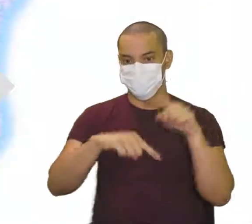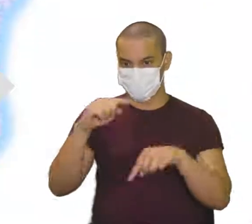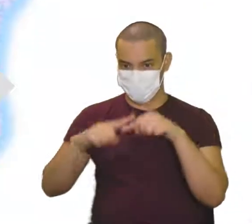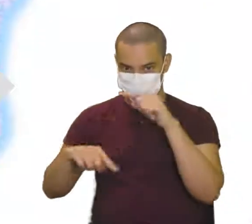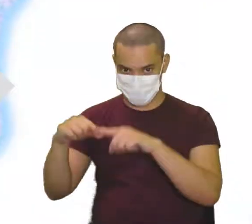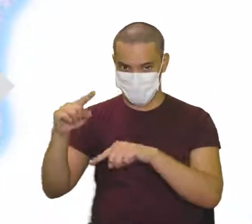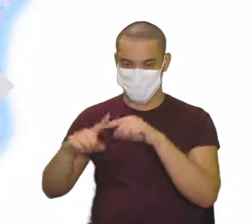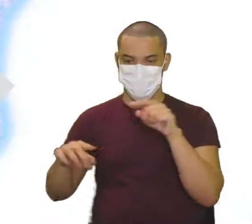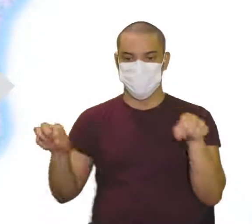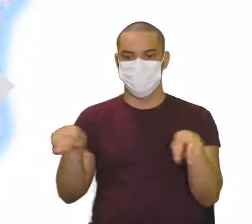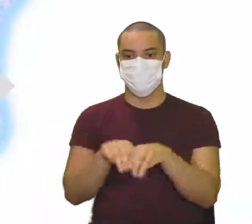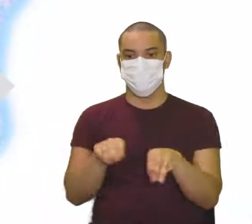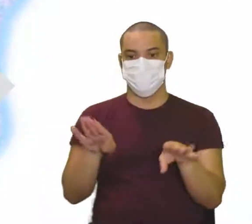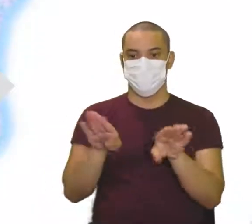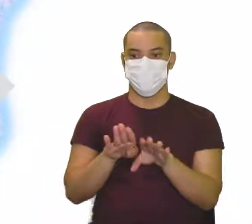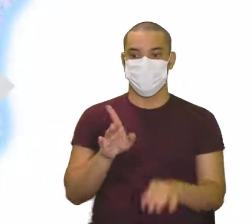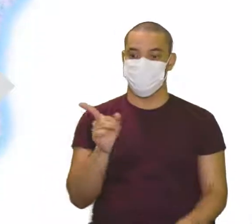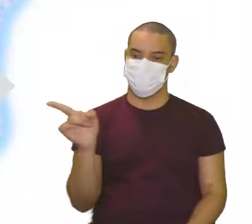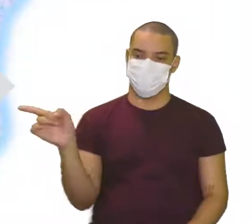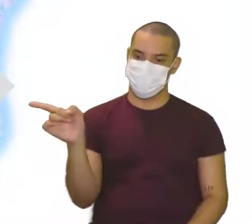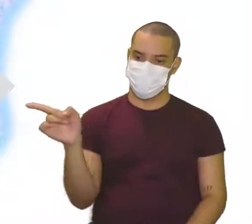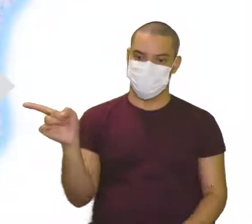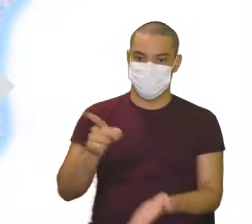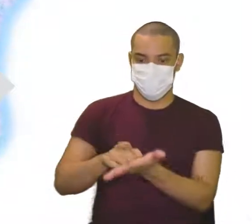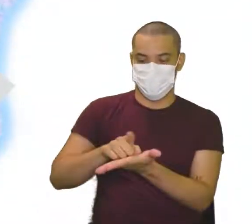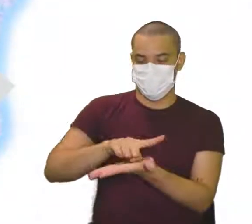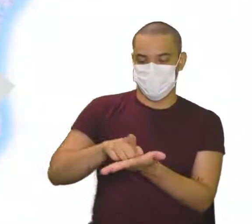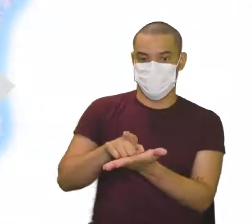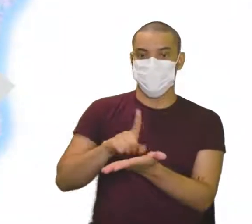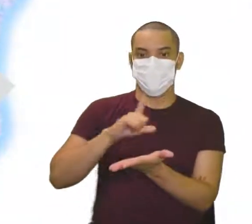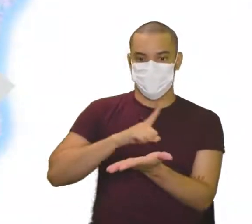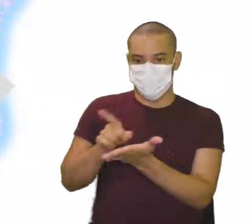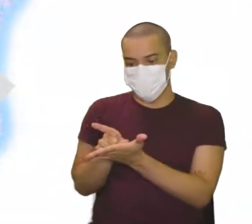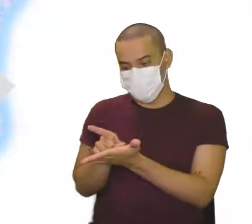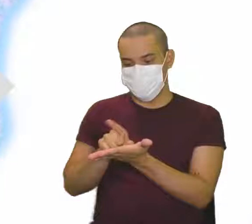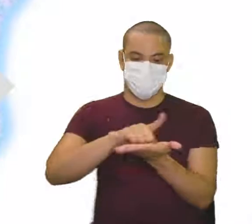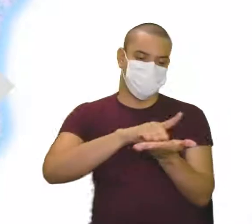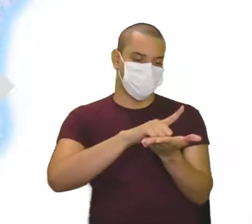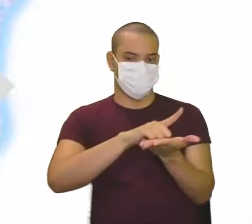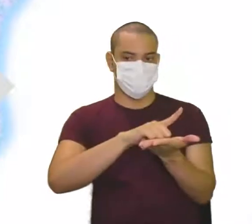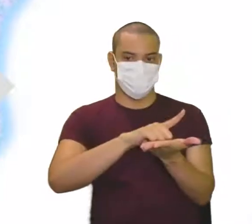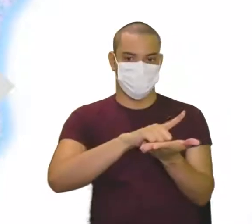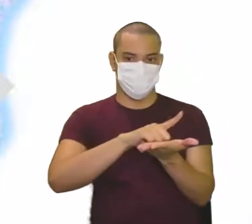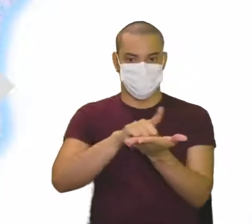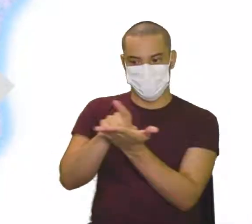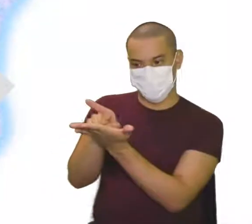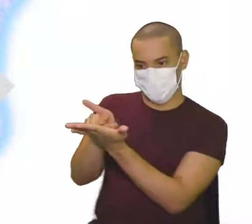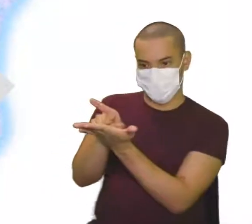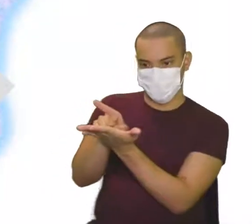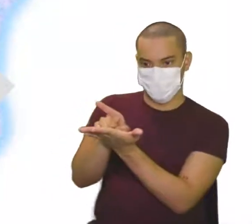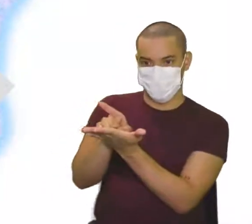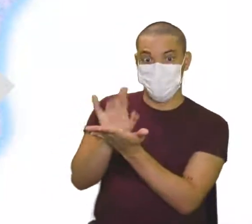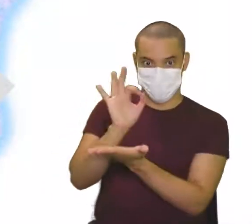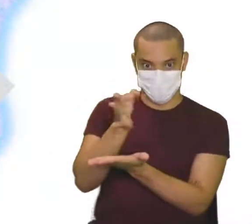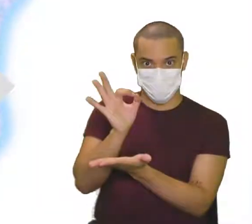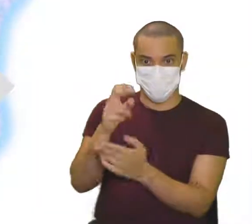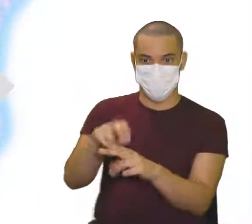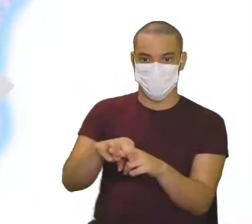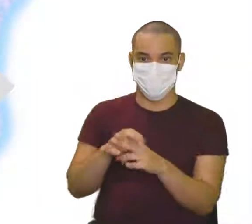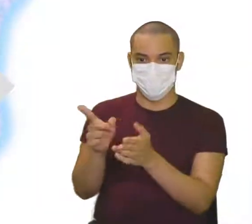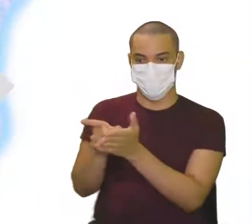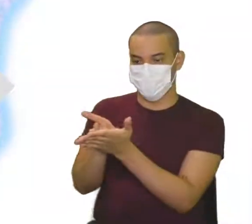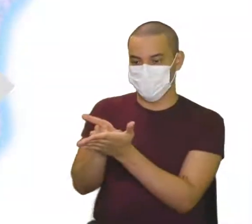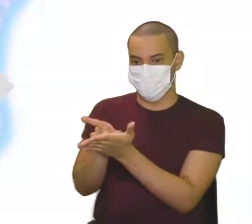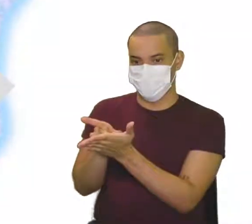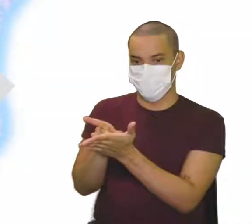devido ao campo magnético. E aqui no caso da bússola, nós vamos ter o quê? O alinhamento da agulha. Então, vocês podem ver, olha